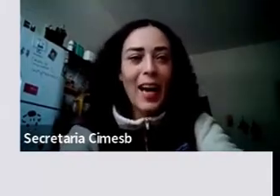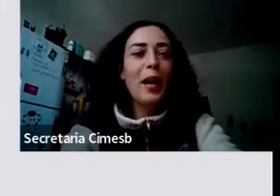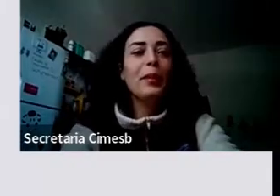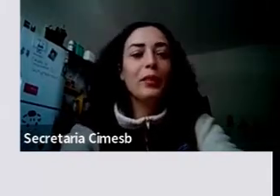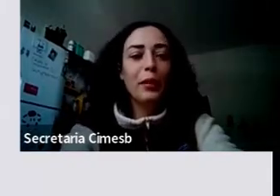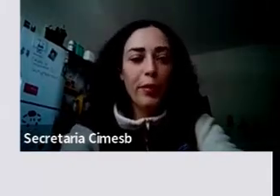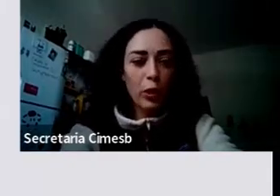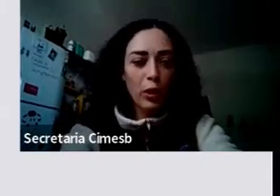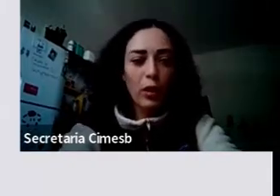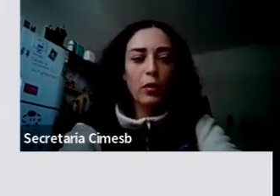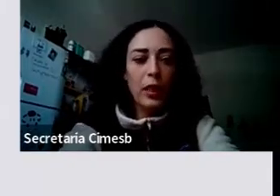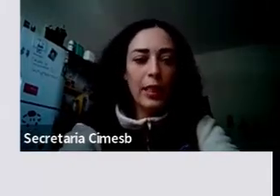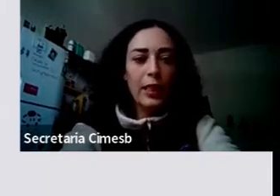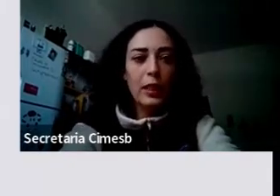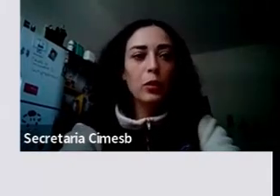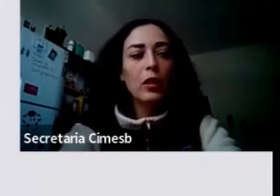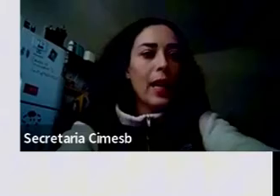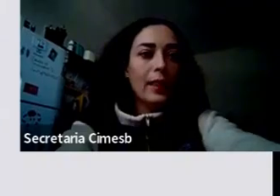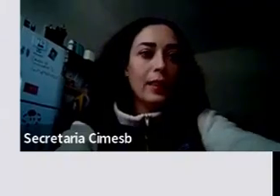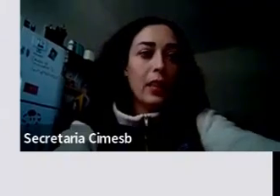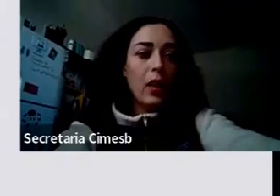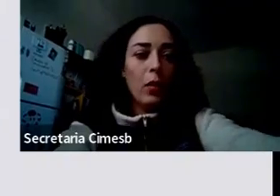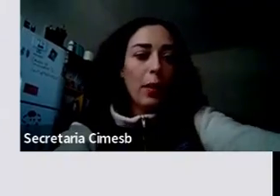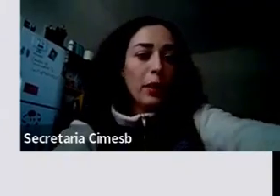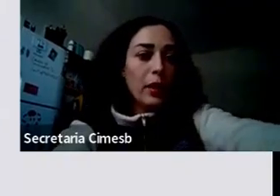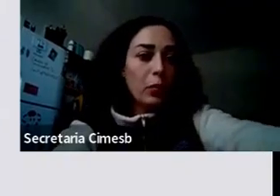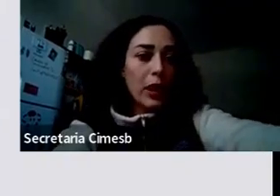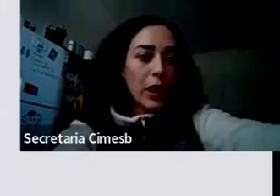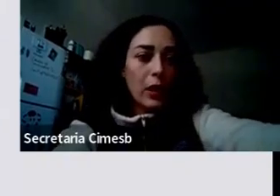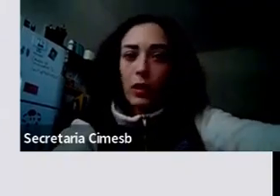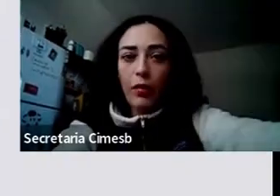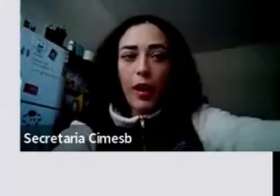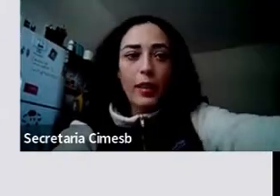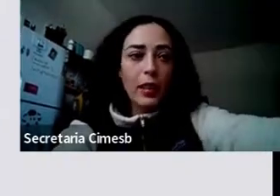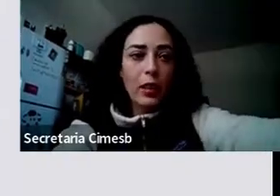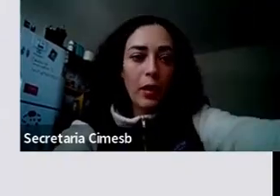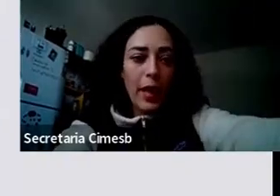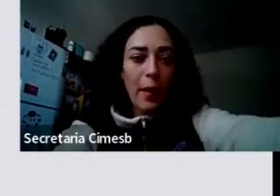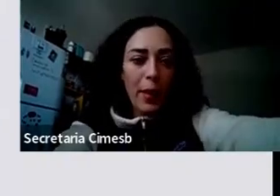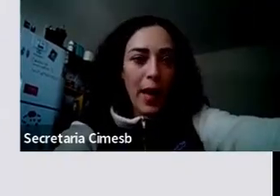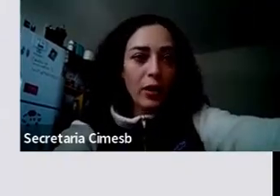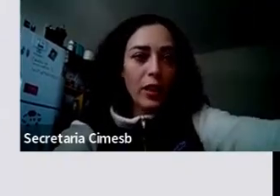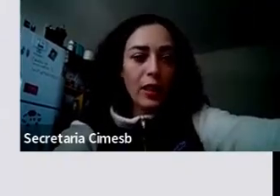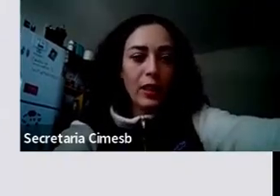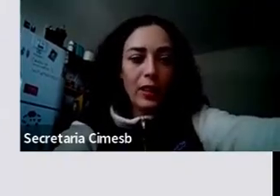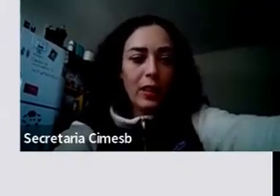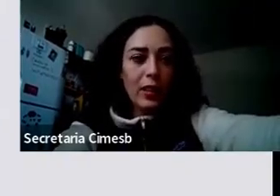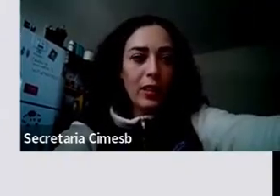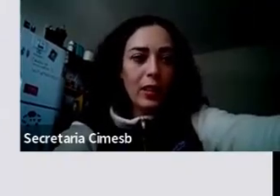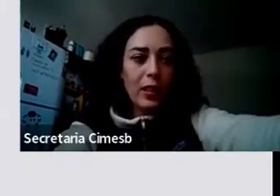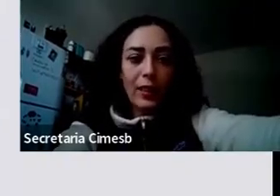já sabe, eu também vou te auxiliando, porque é isso, é uma pós-graduação que vai trazendo também a